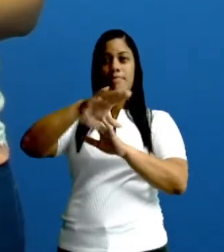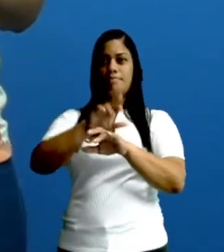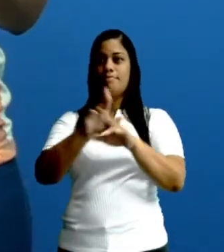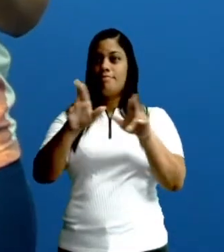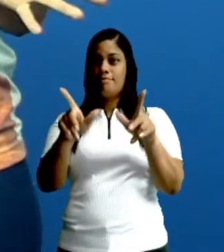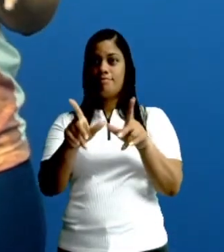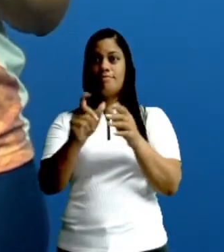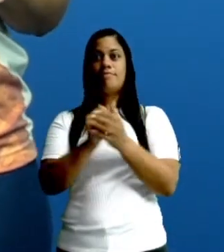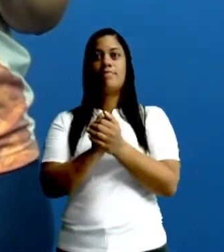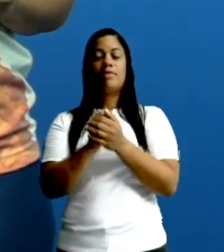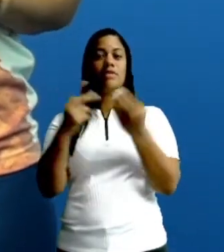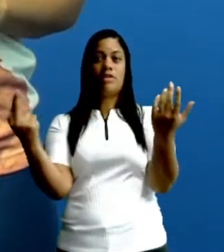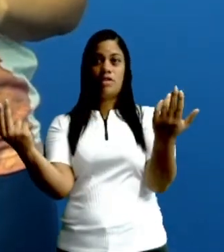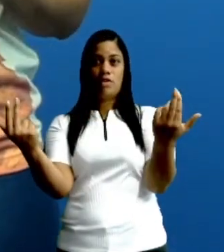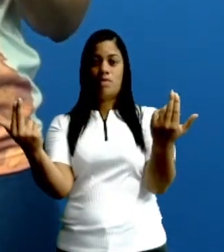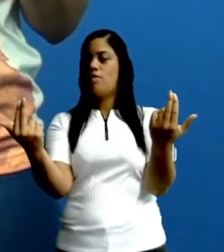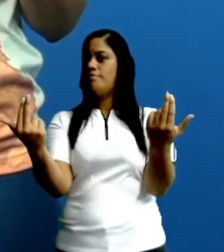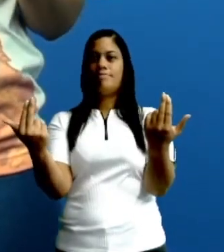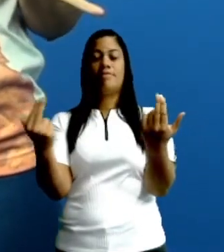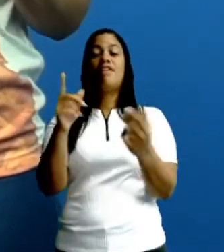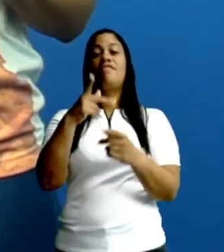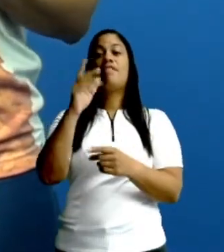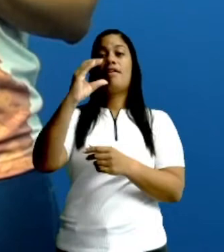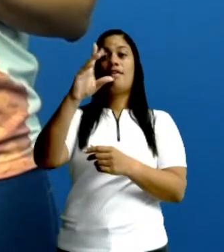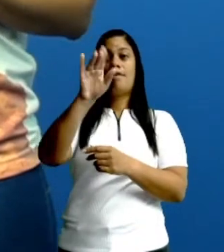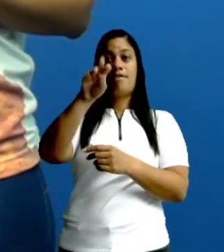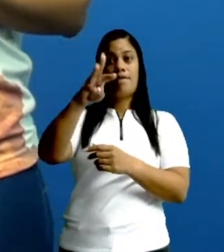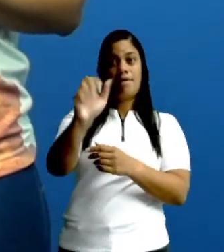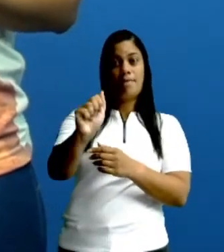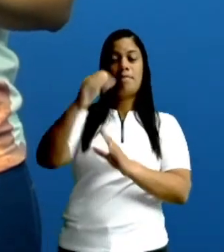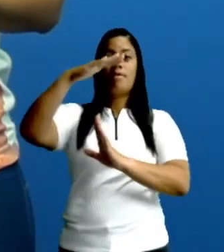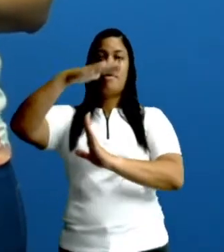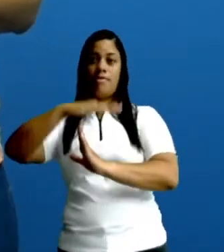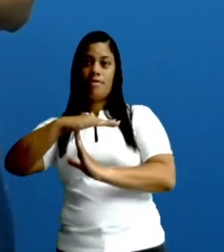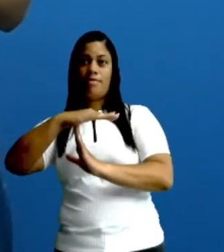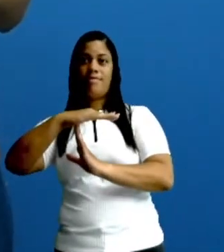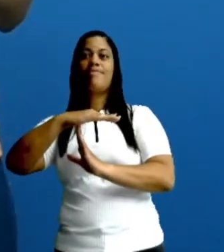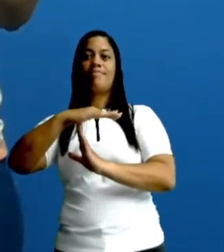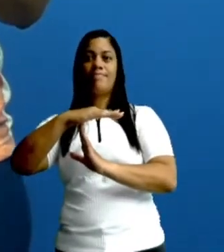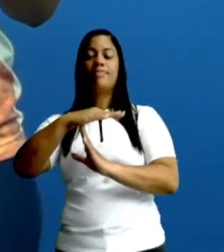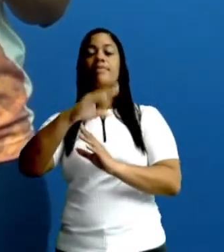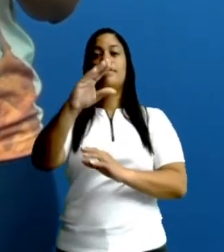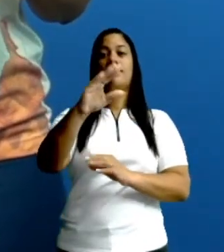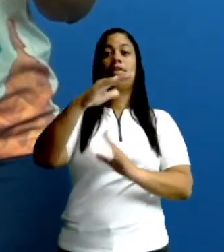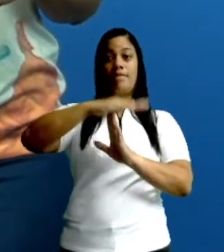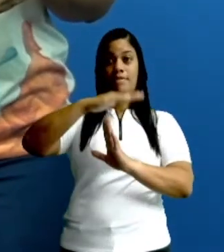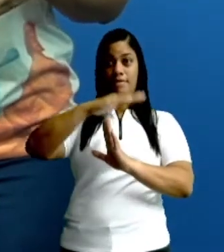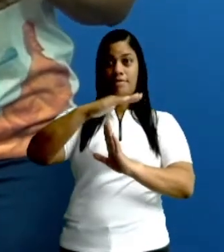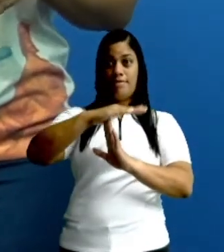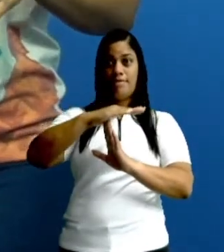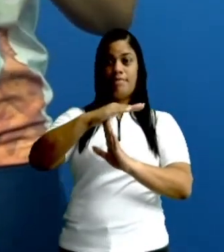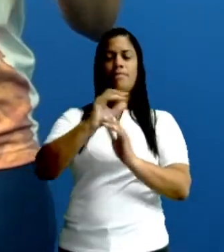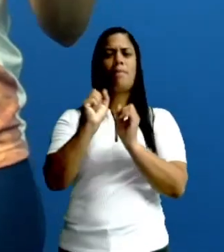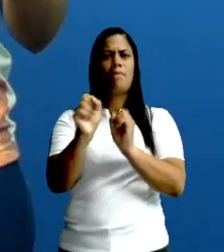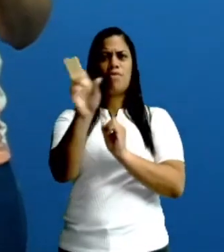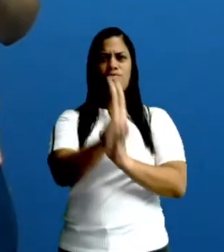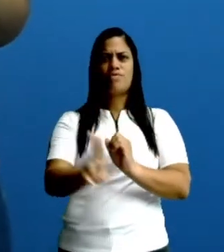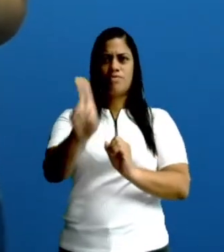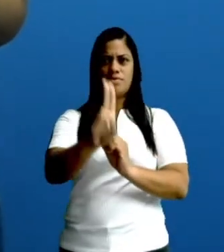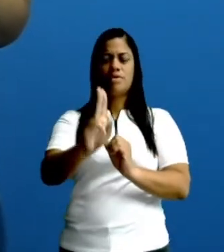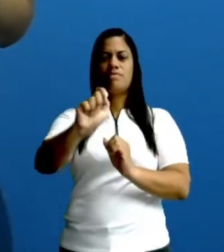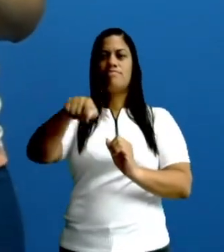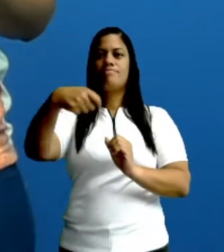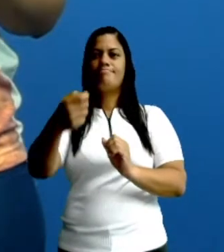sinônimos, não quer dizer a mesma coisa quando eu falo de clima e quando eu falo de tempo. Quando eu falo de tempo, eu posso usar os